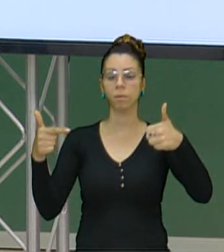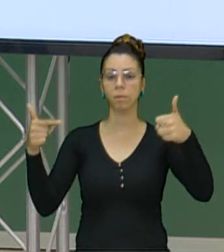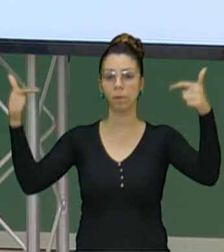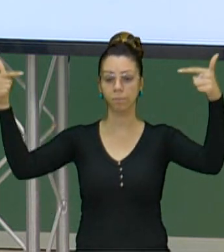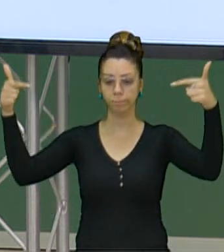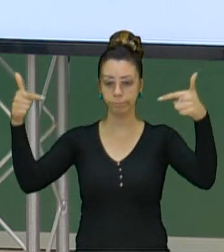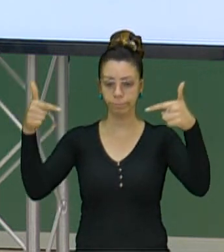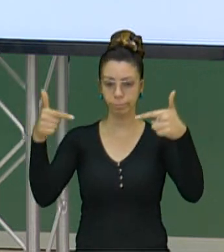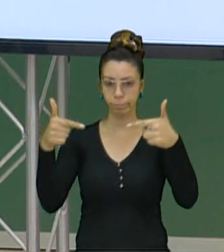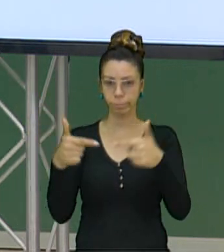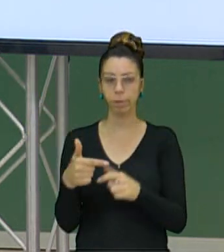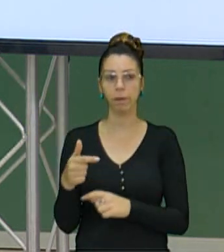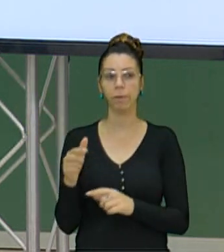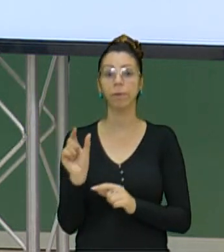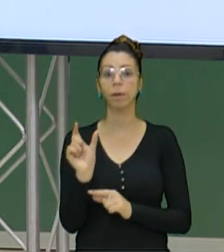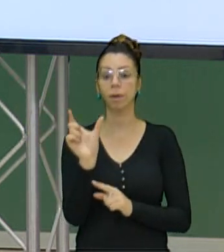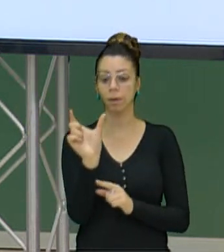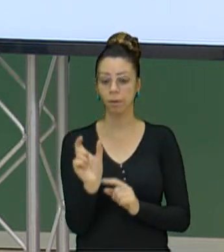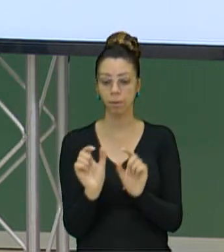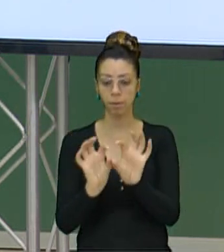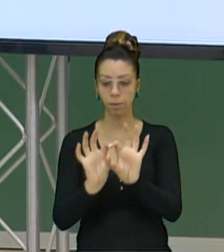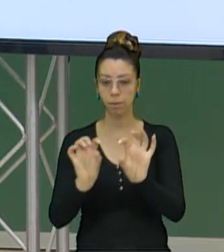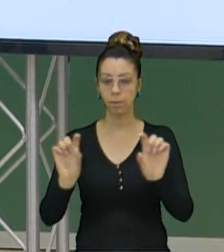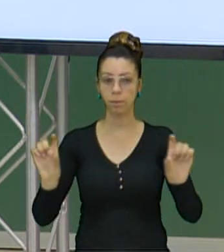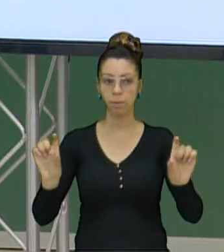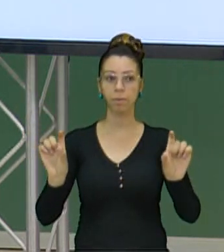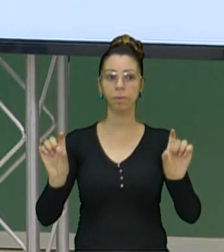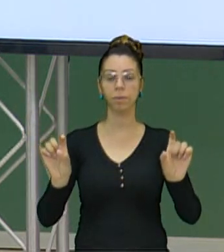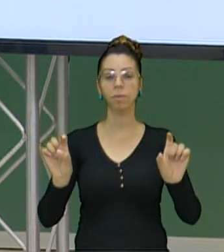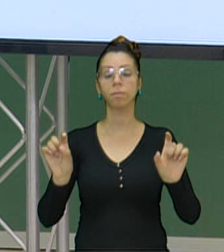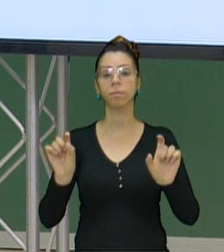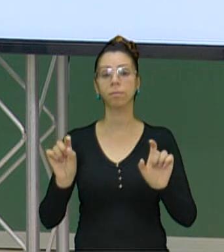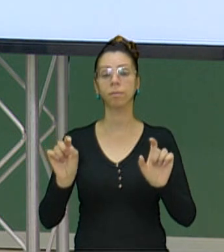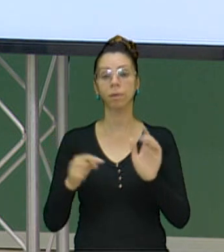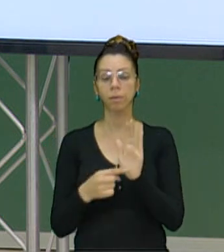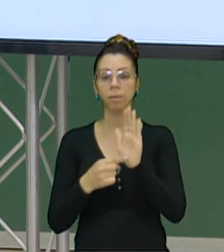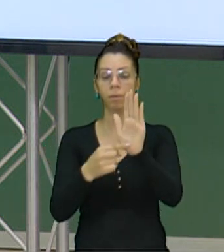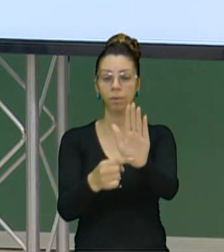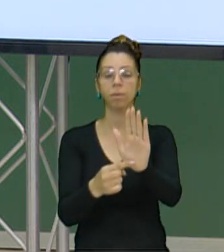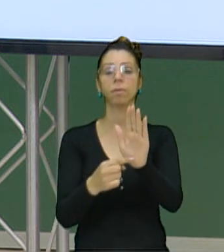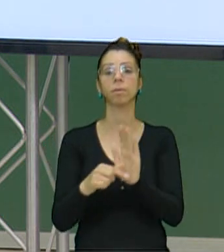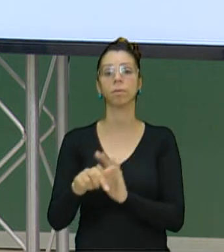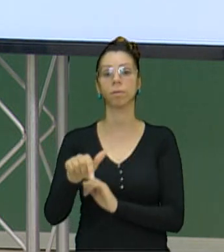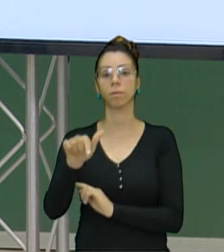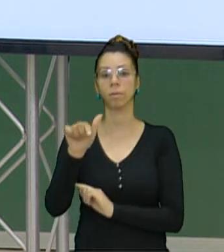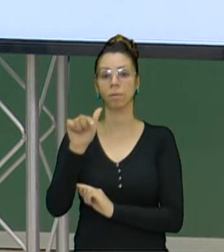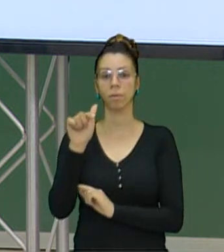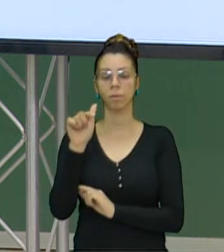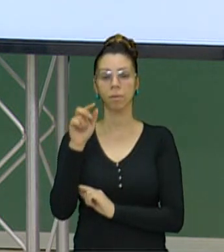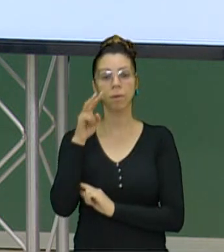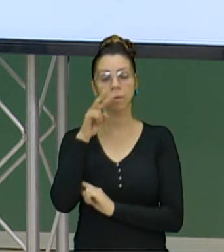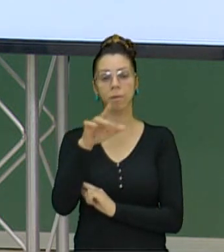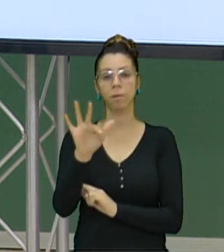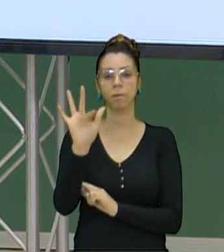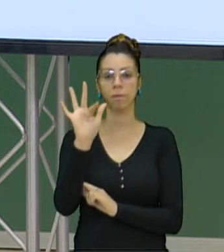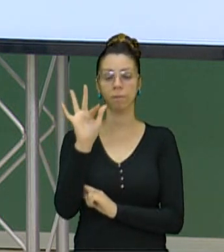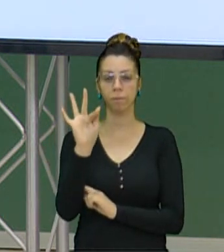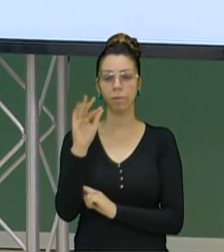que representa a equação de força centrípeta, em que a força centrípeta é igual a